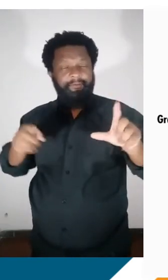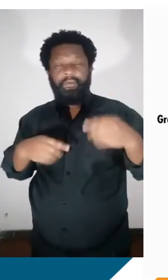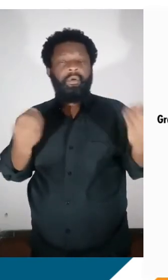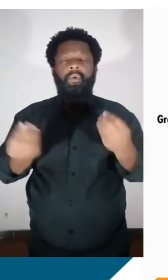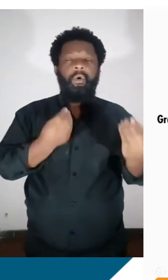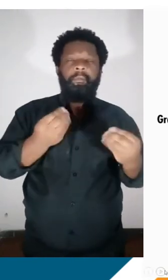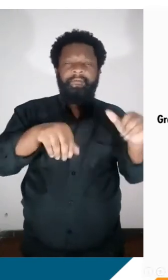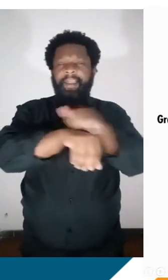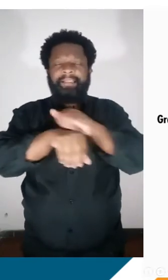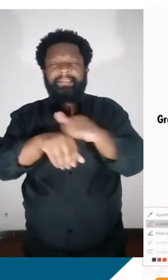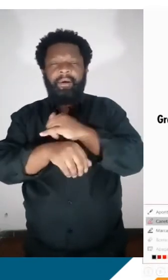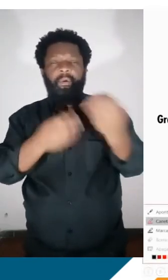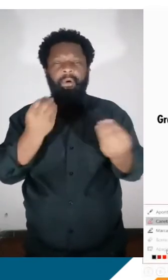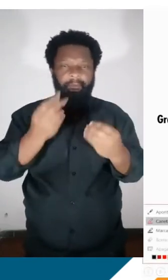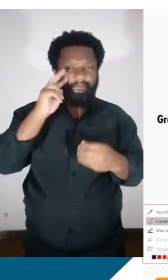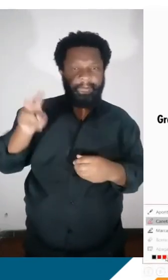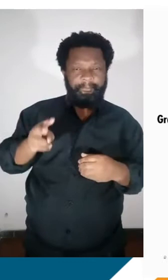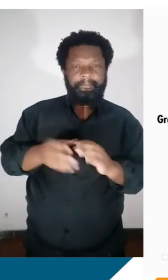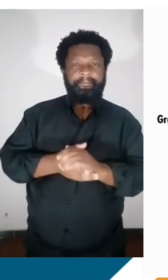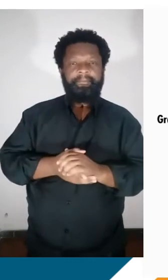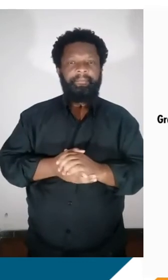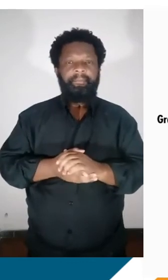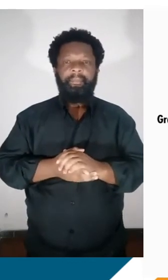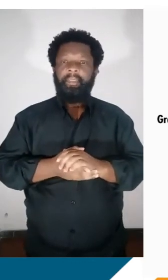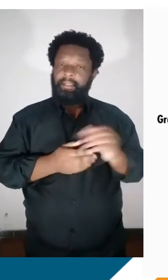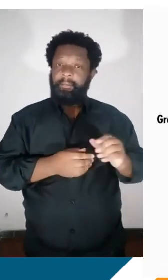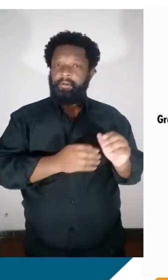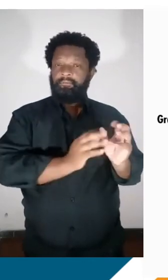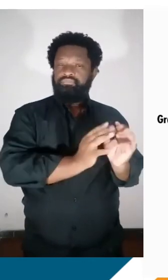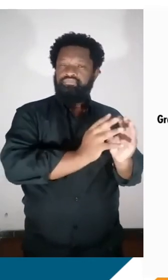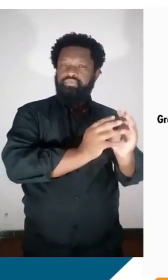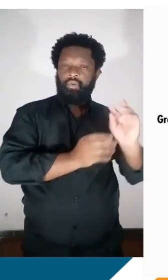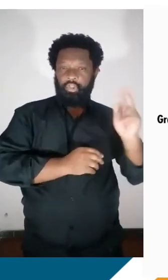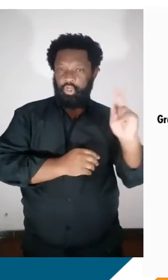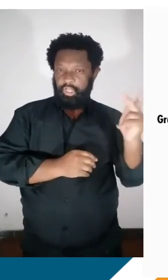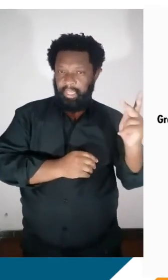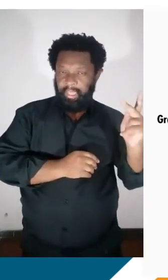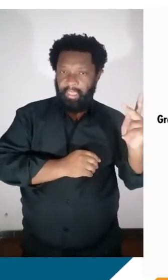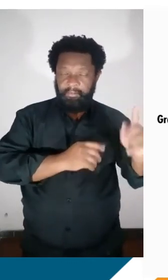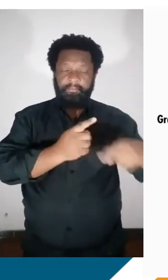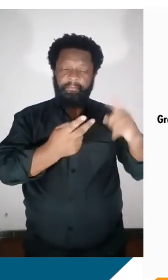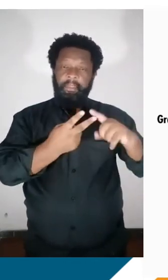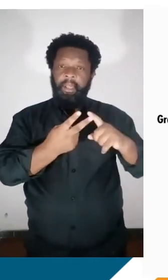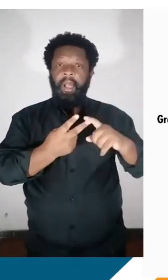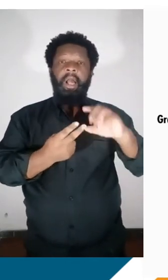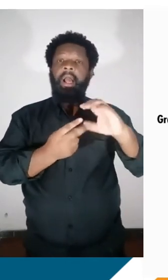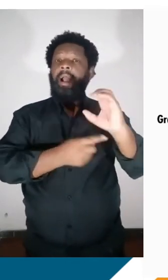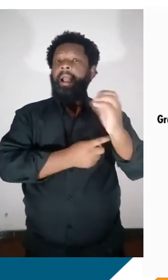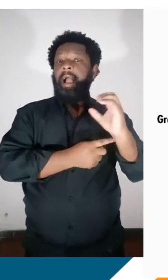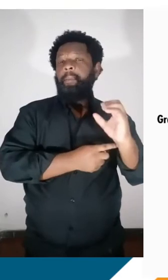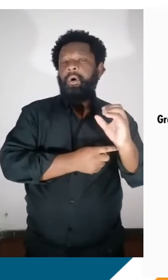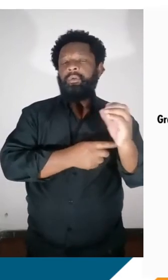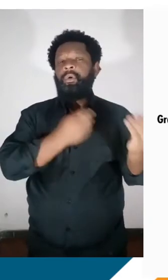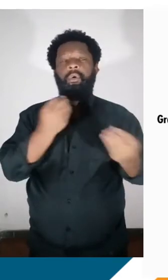de entalpia da seguinte reação? Da reação do gás hidrogênio com o carbono na sua forma